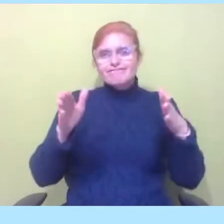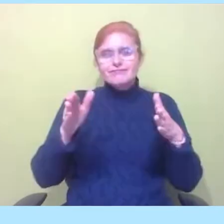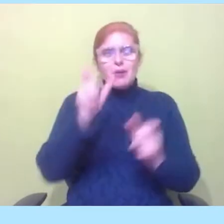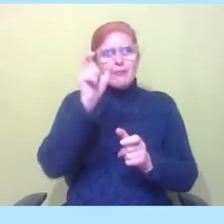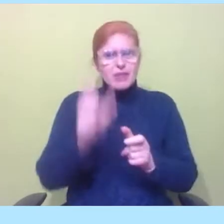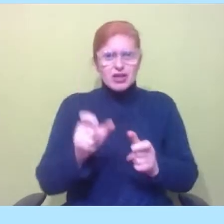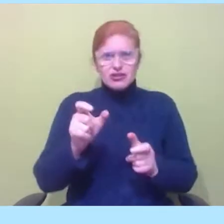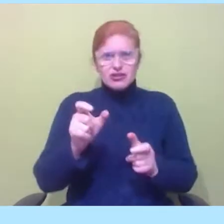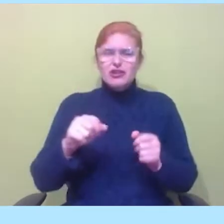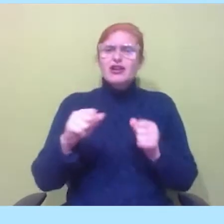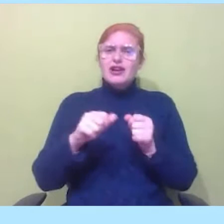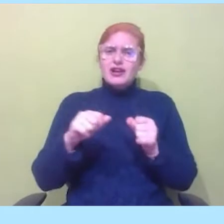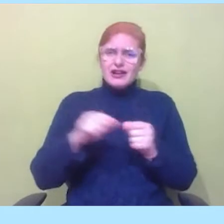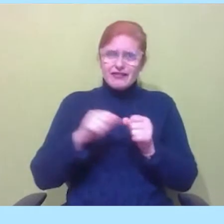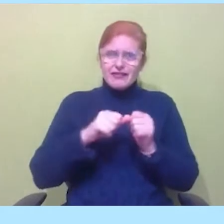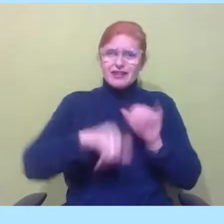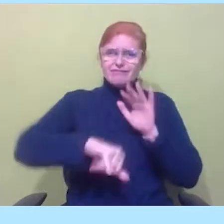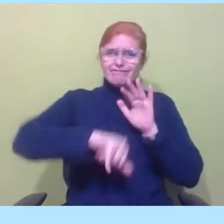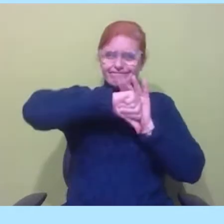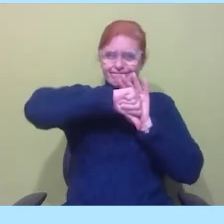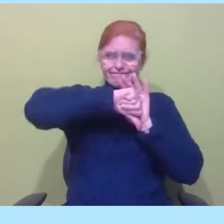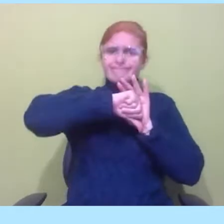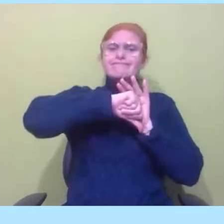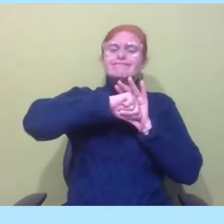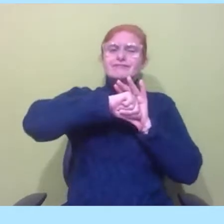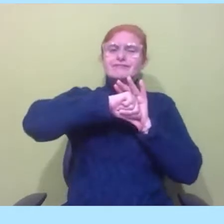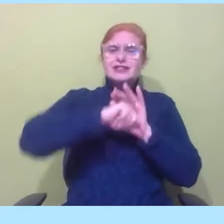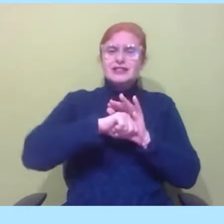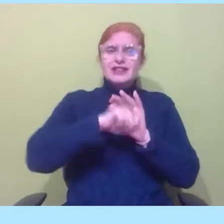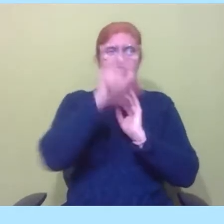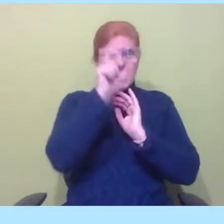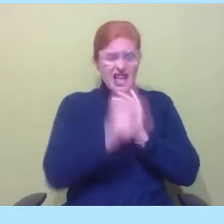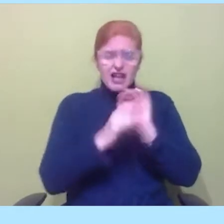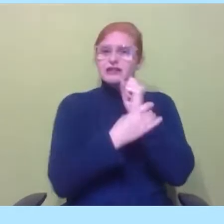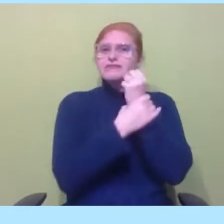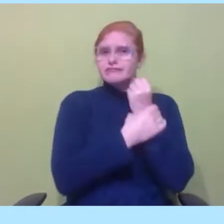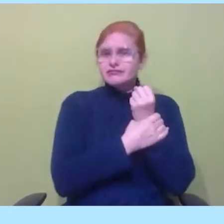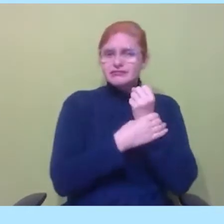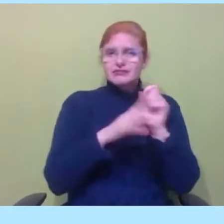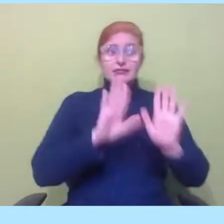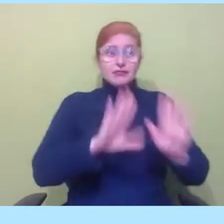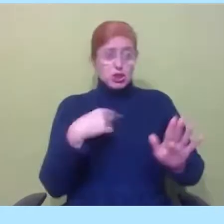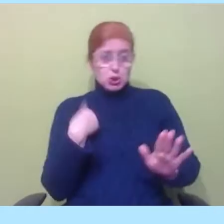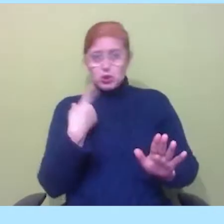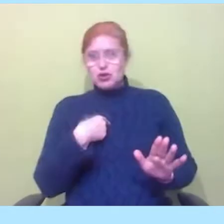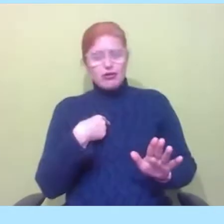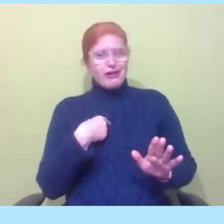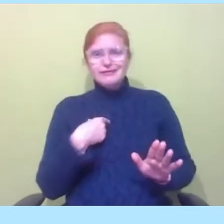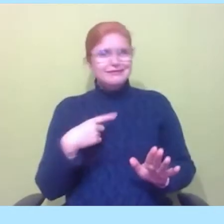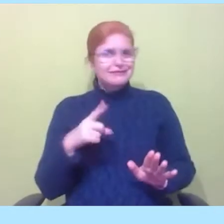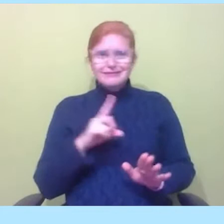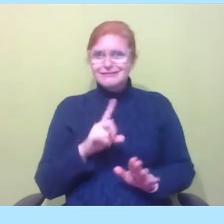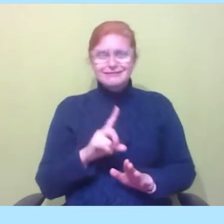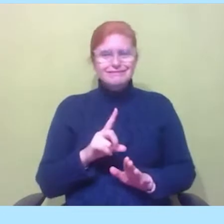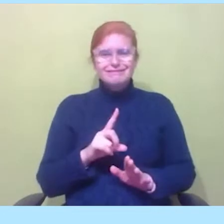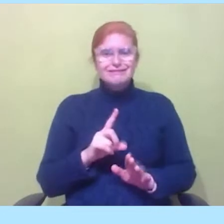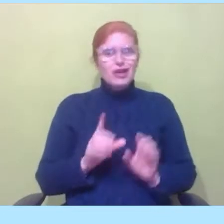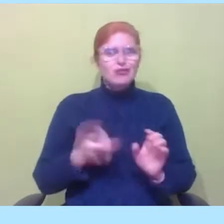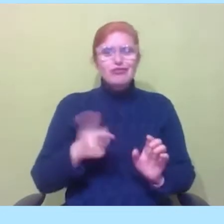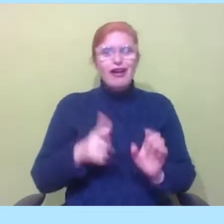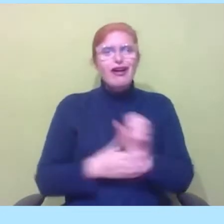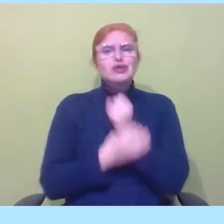pessoa está em segurança, a gente não está, né? Então é muito difícil realmente, e é muito complicado em